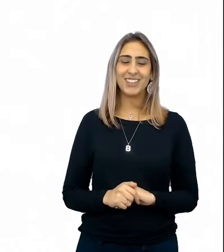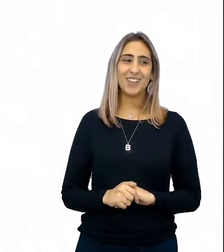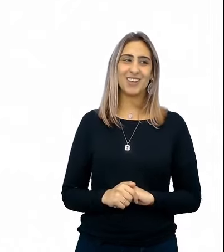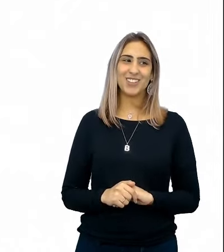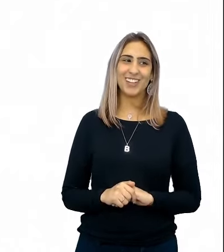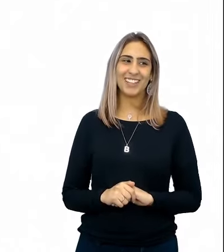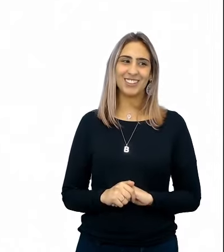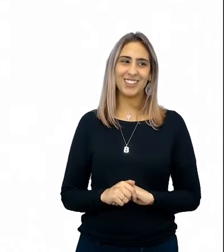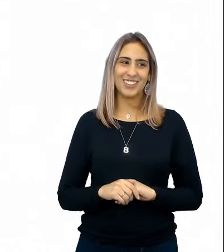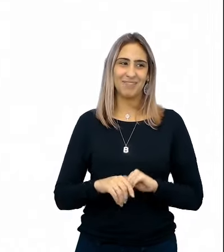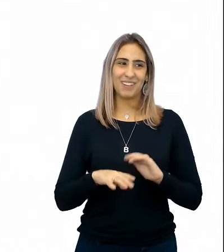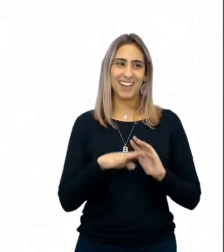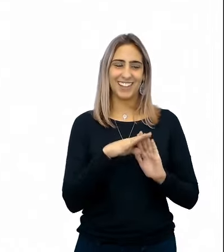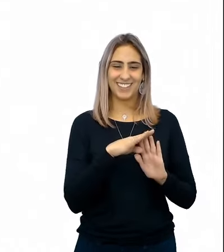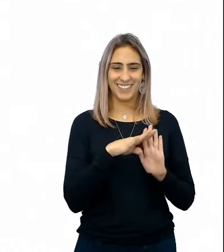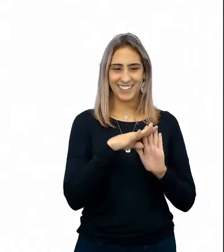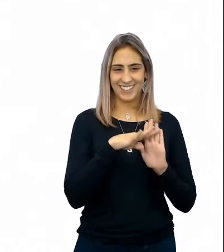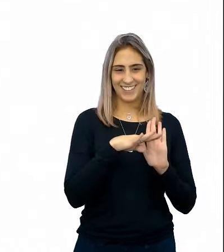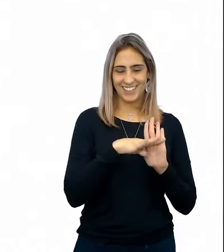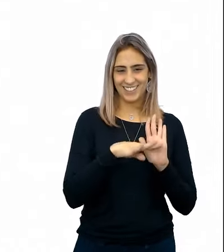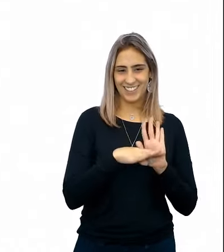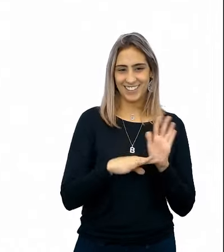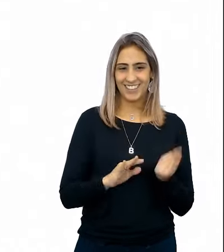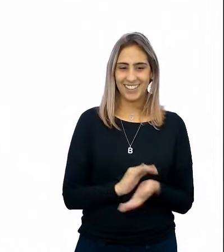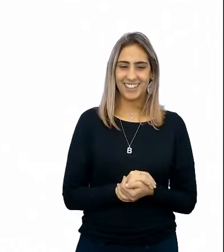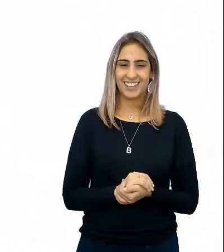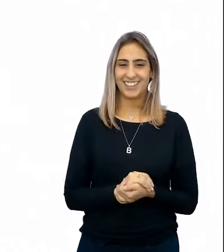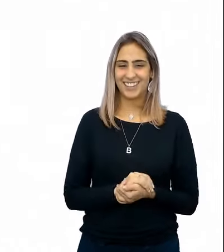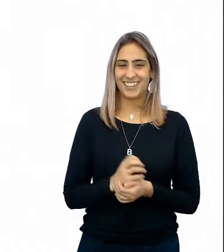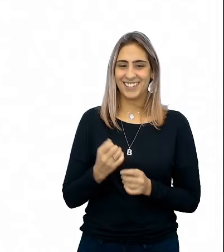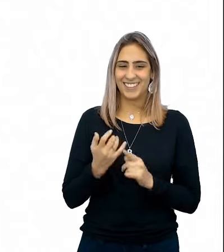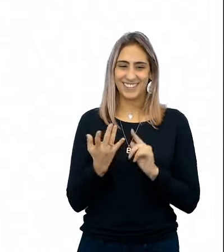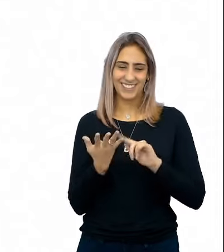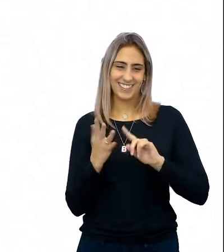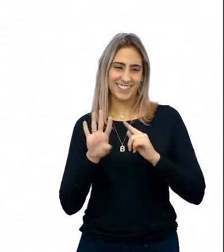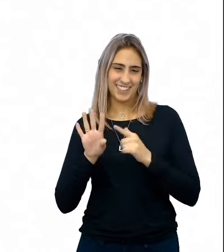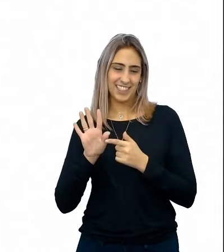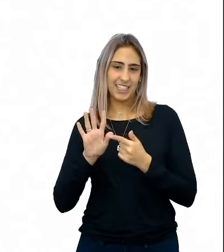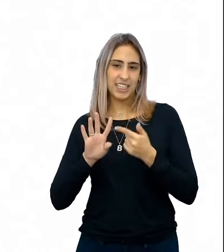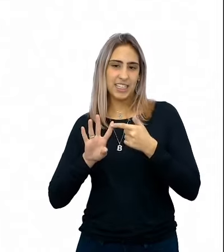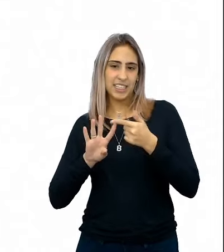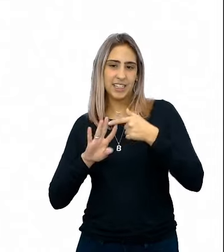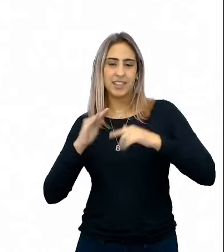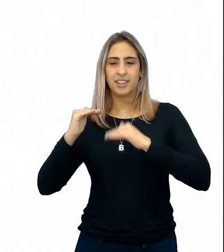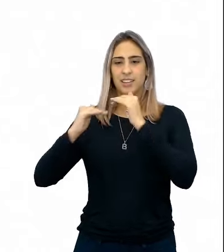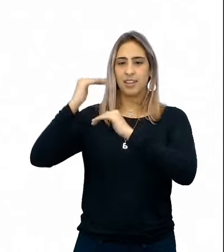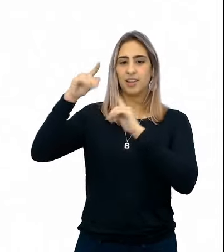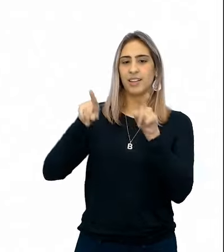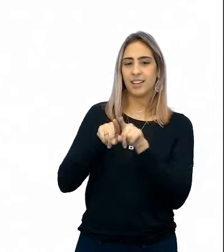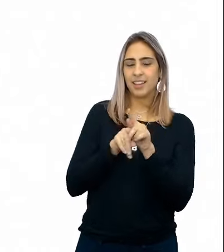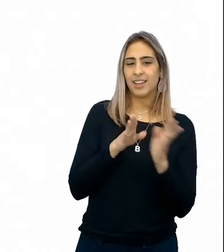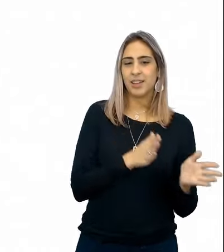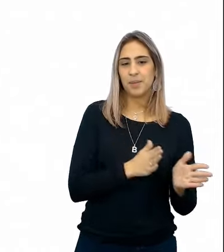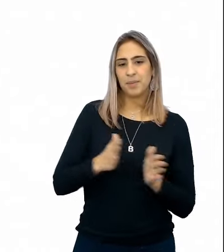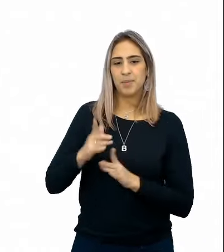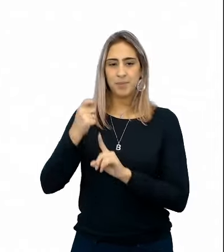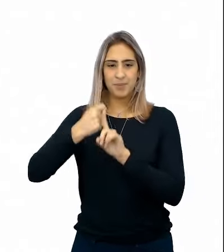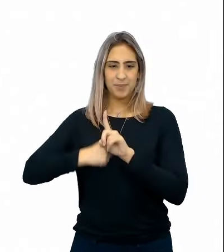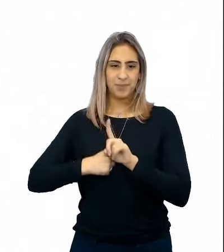item E exige leitura direta dos dados. Os estudantes devem observar que o primeiro dia do